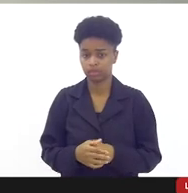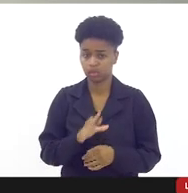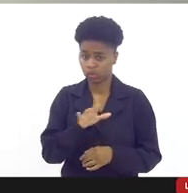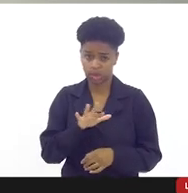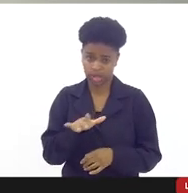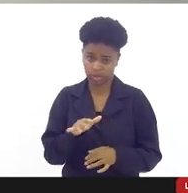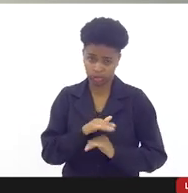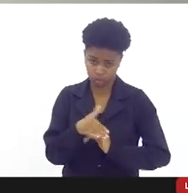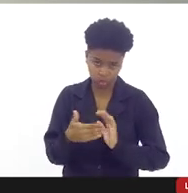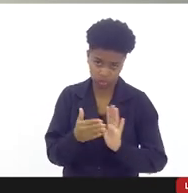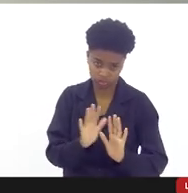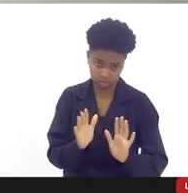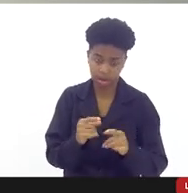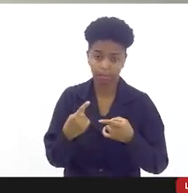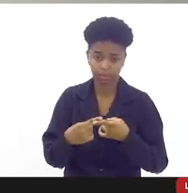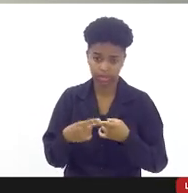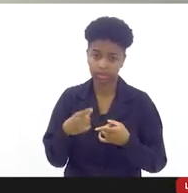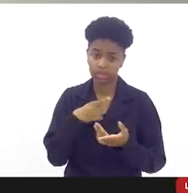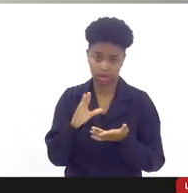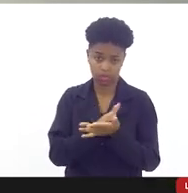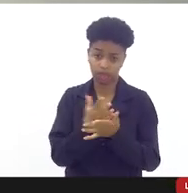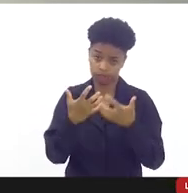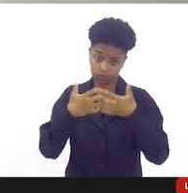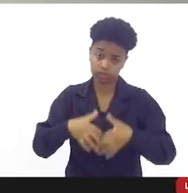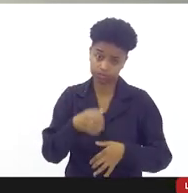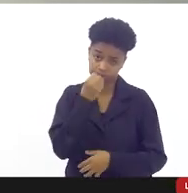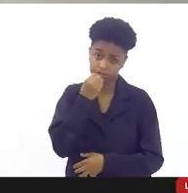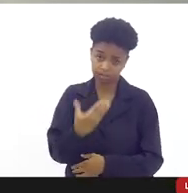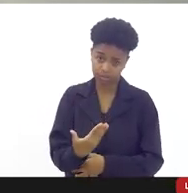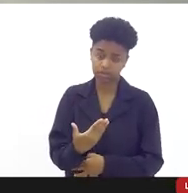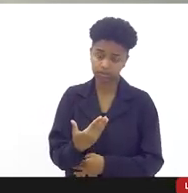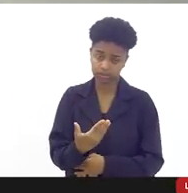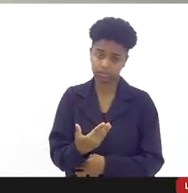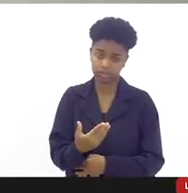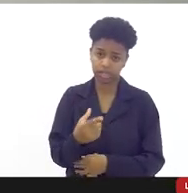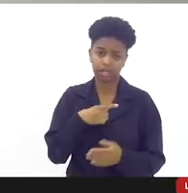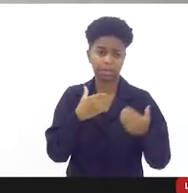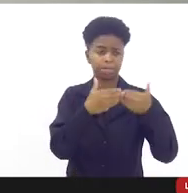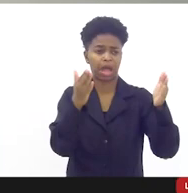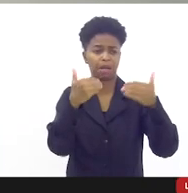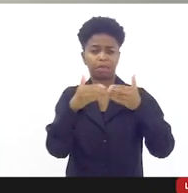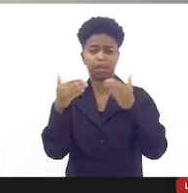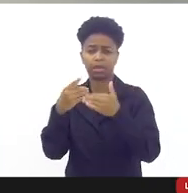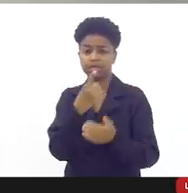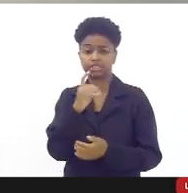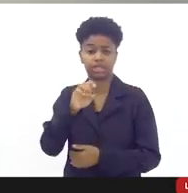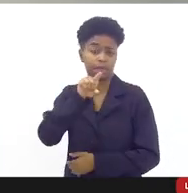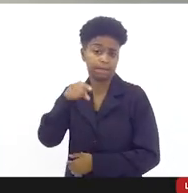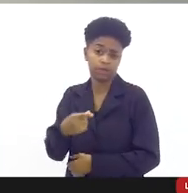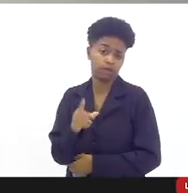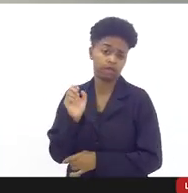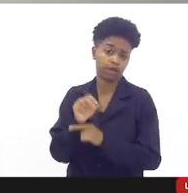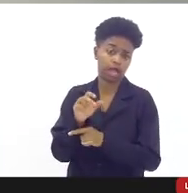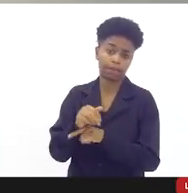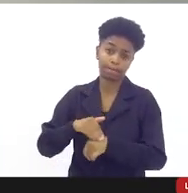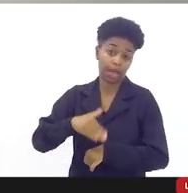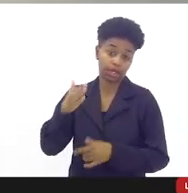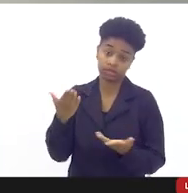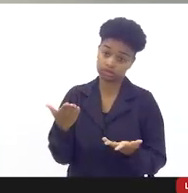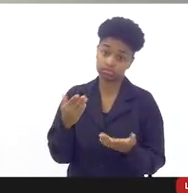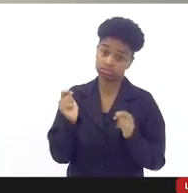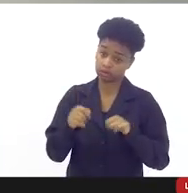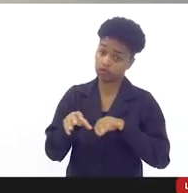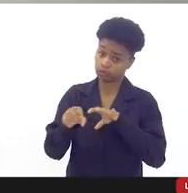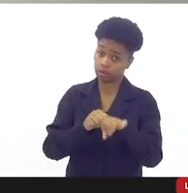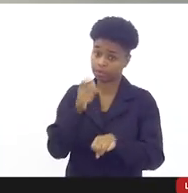completo porque a gente vê que o cv3 é que estão funcionando muito bem abre para mais de 100 mil vagas tipo enfim por trimestre para formar